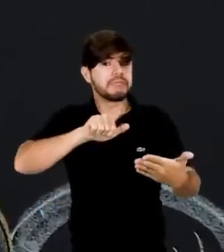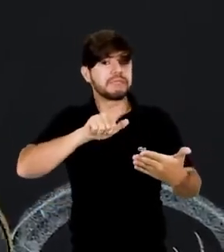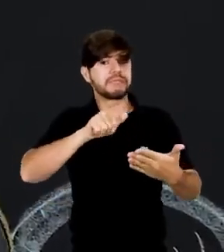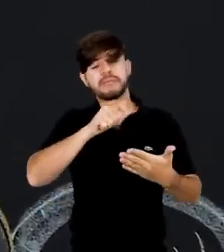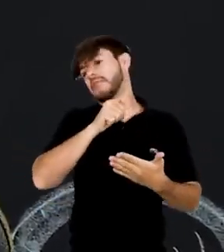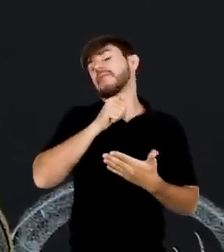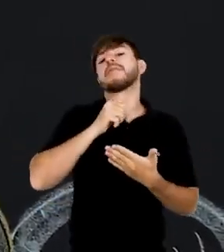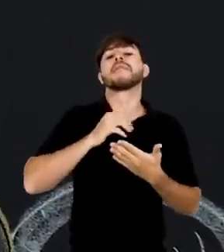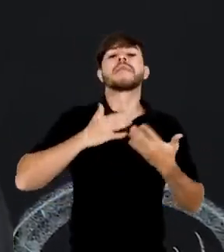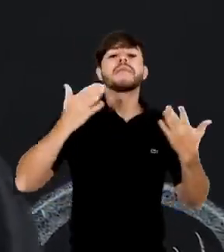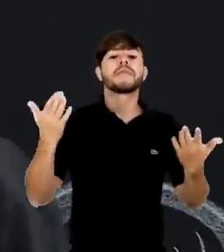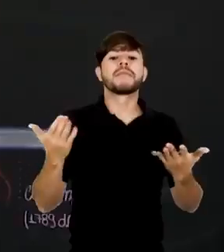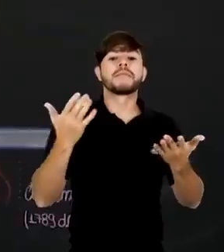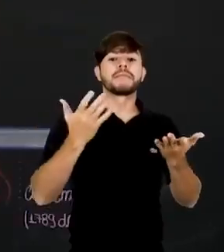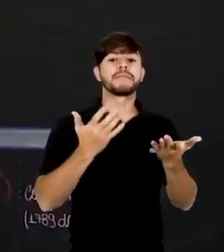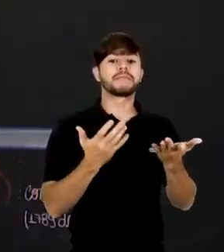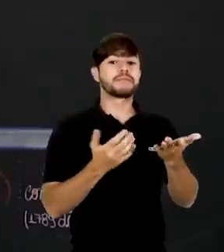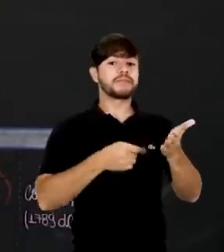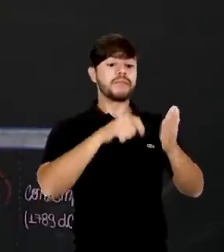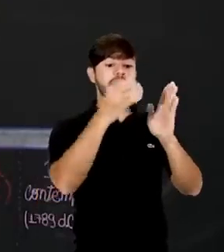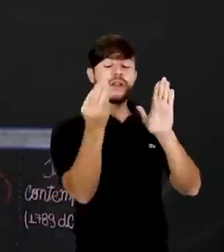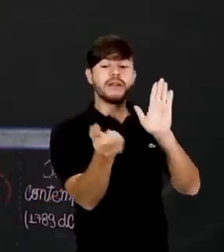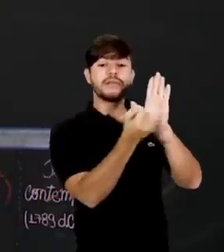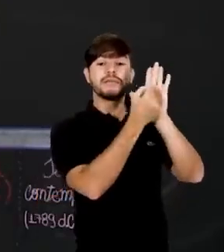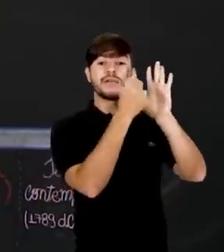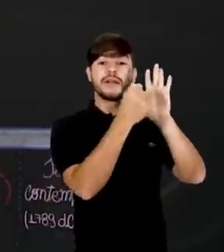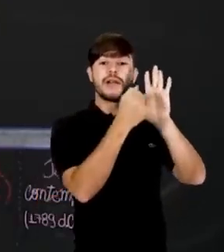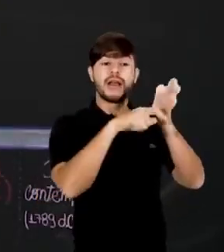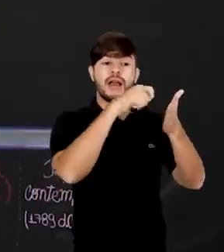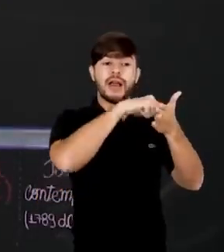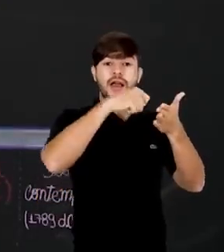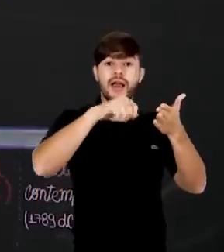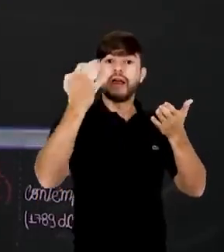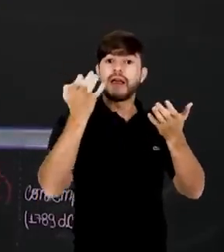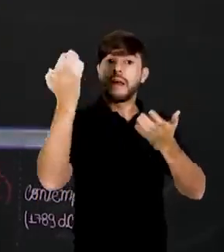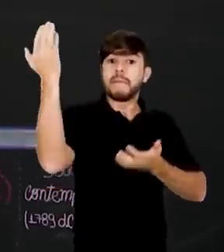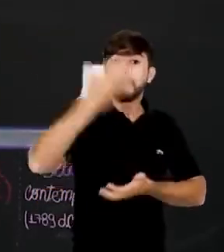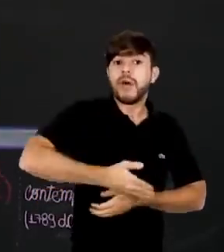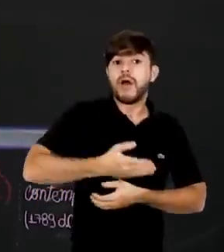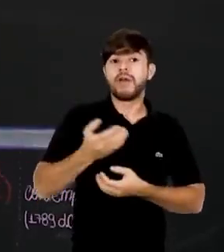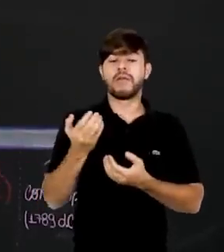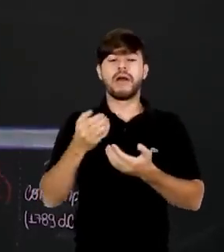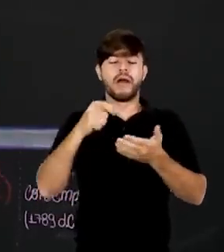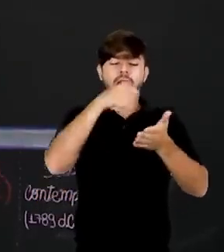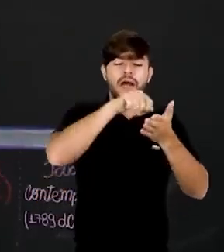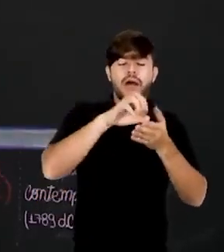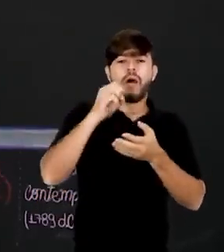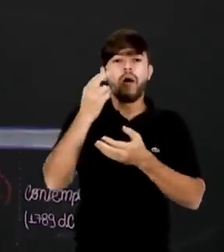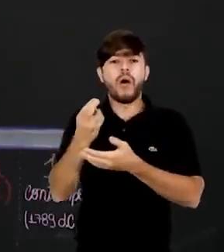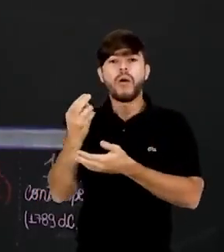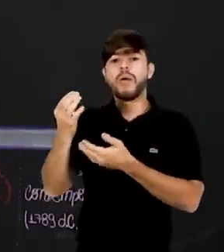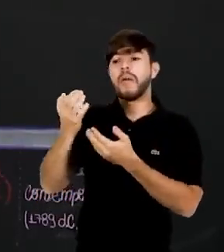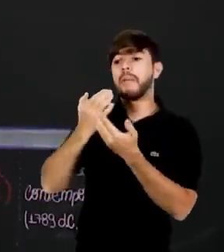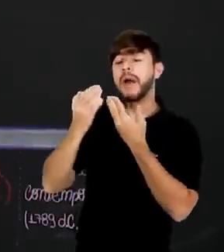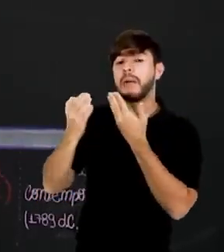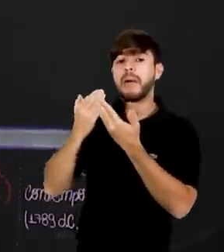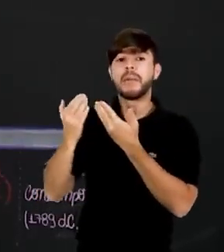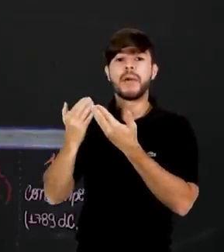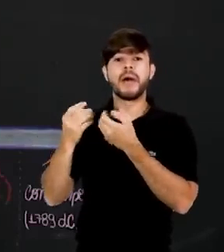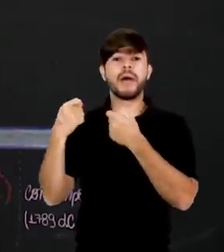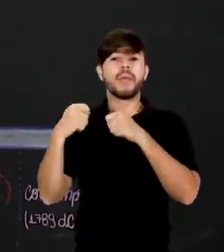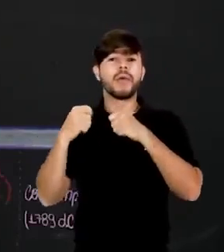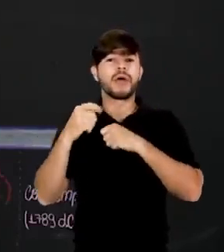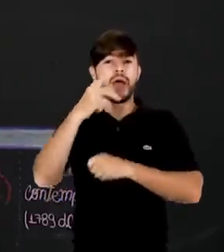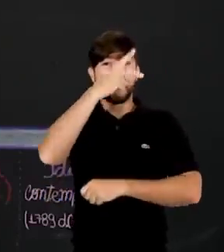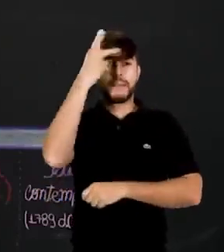servem então como prova. Tanto os escritos quanto os não escritos, eles servem para o historiador tratar de uma